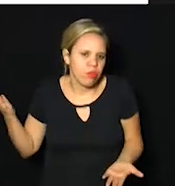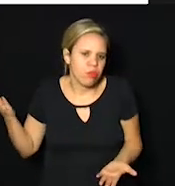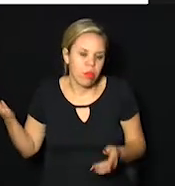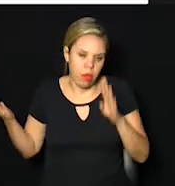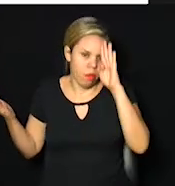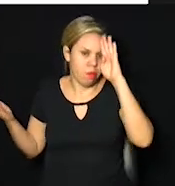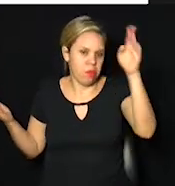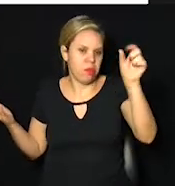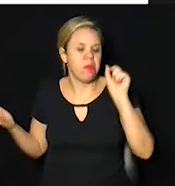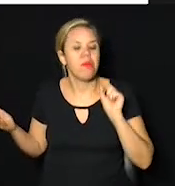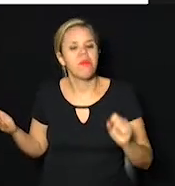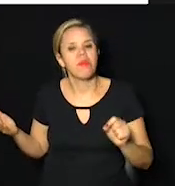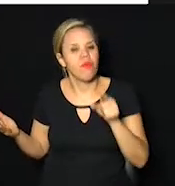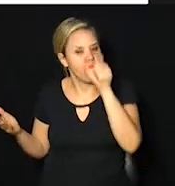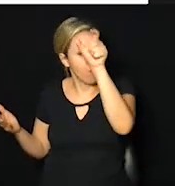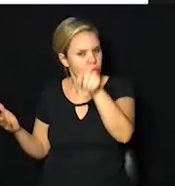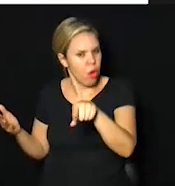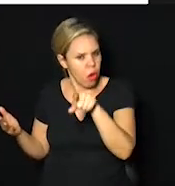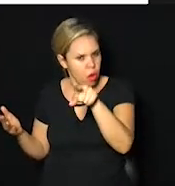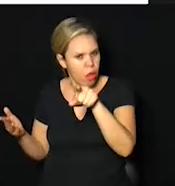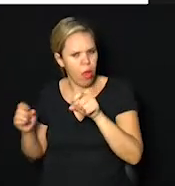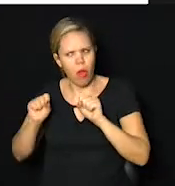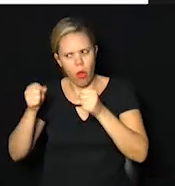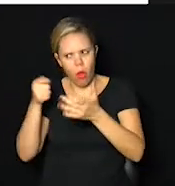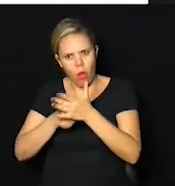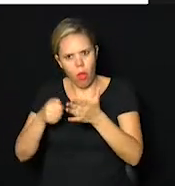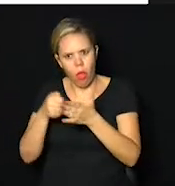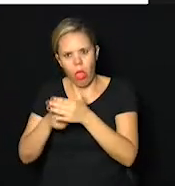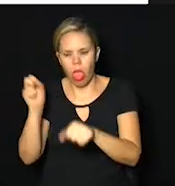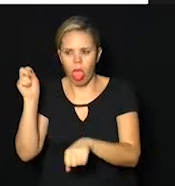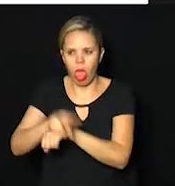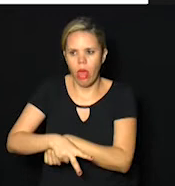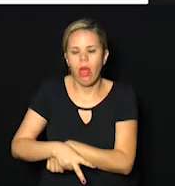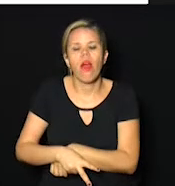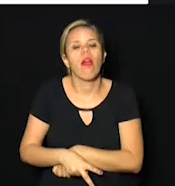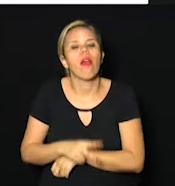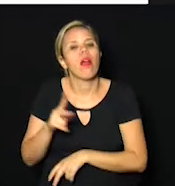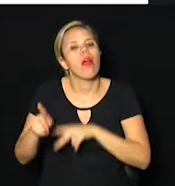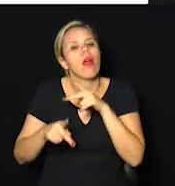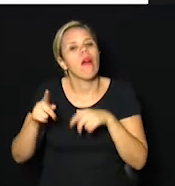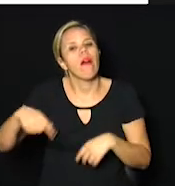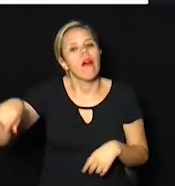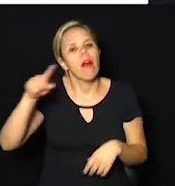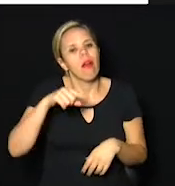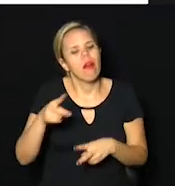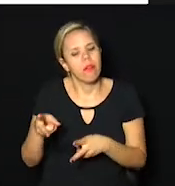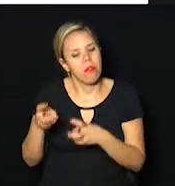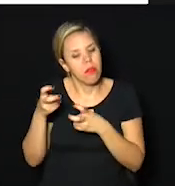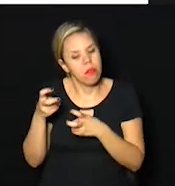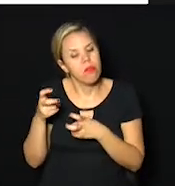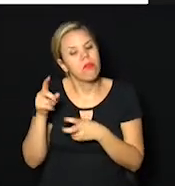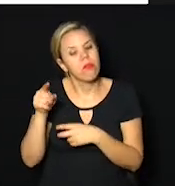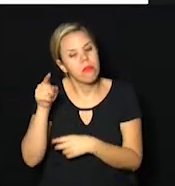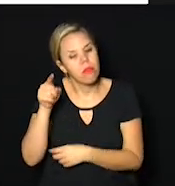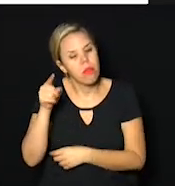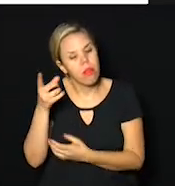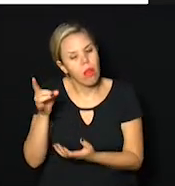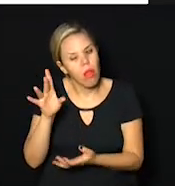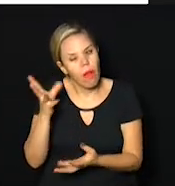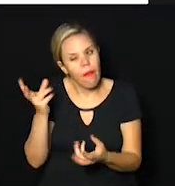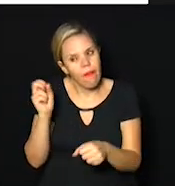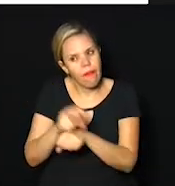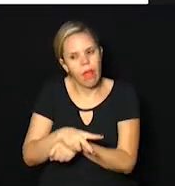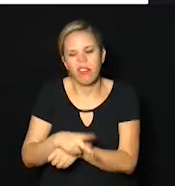se você só está correndo atrás de um cargo, a tendência é que as pessoas notem isso. Notem que, na verdade, você não